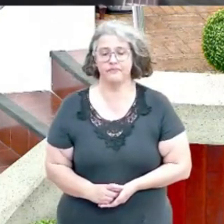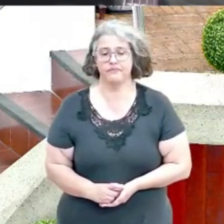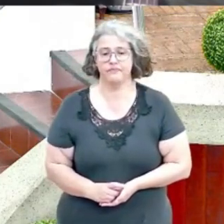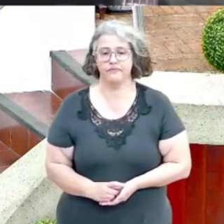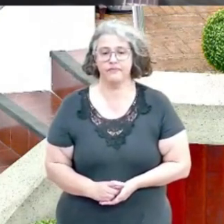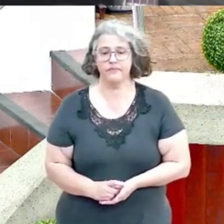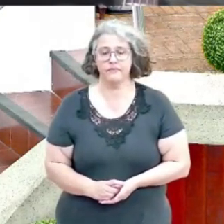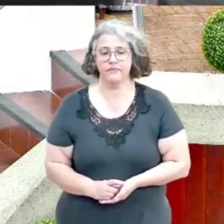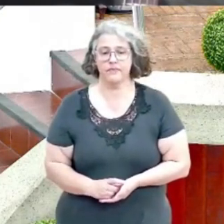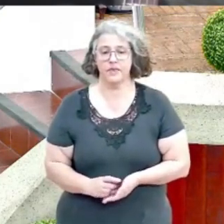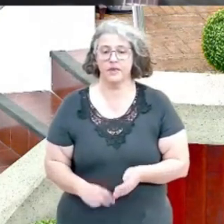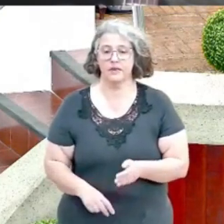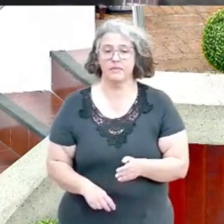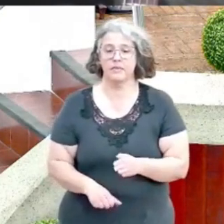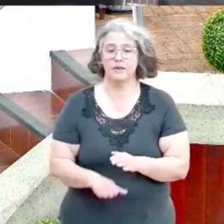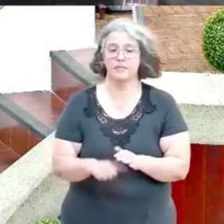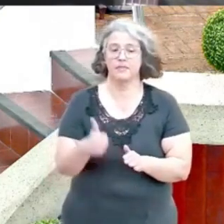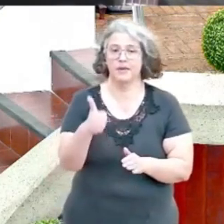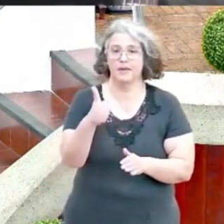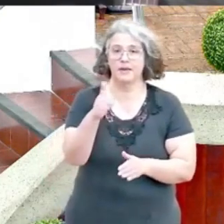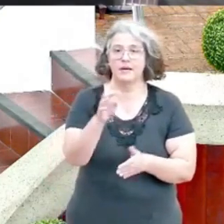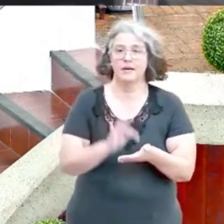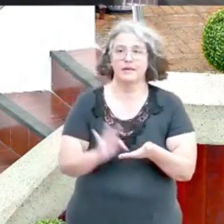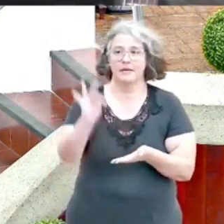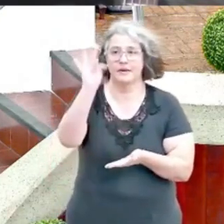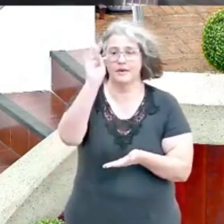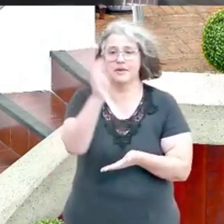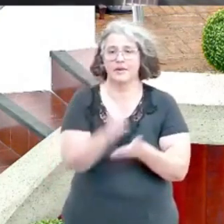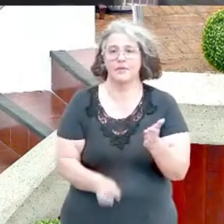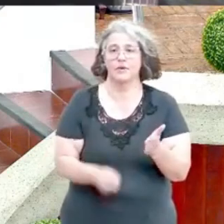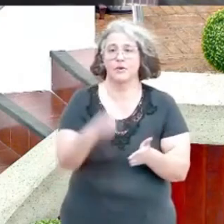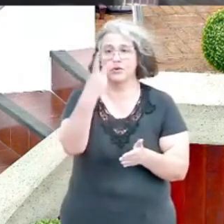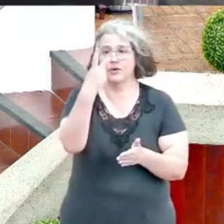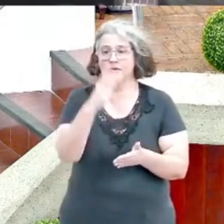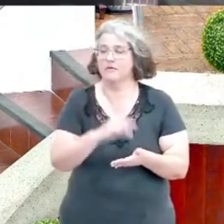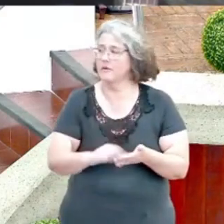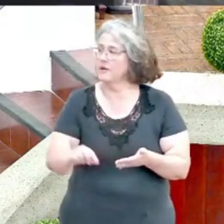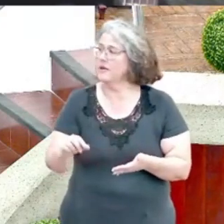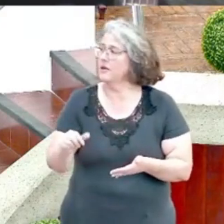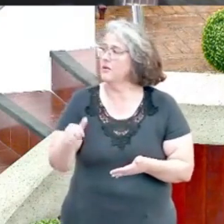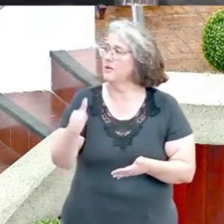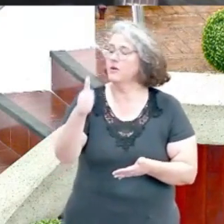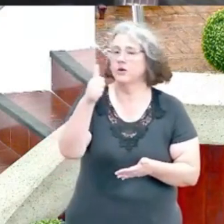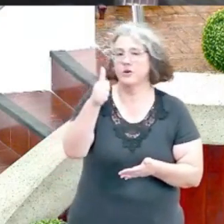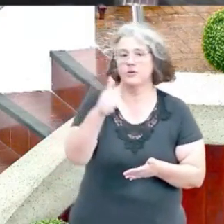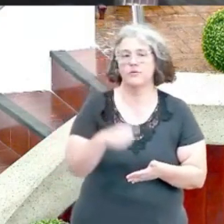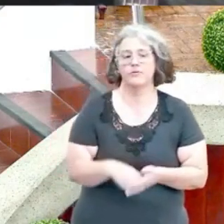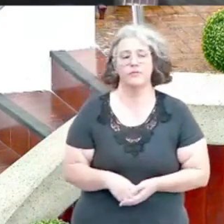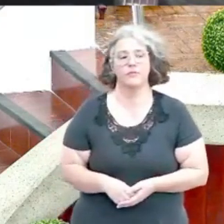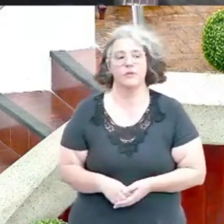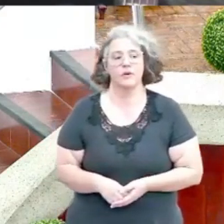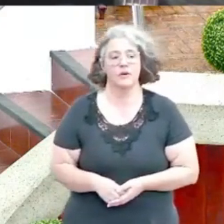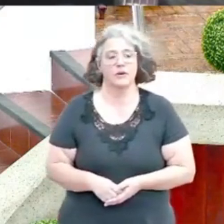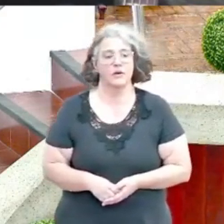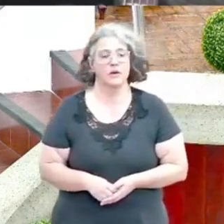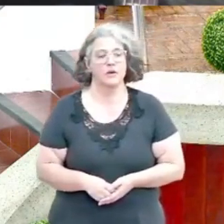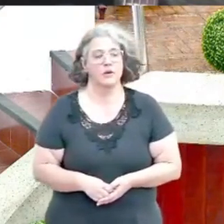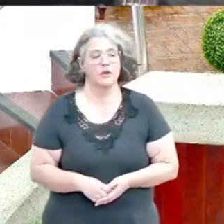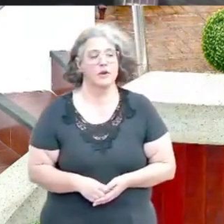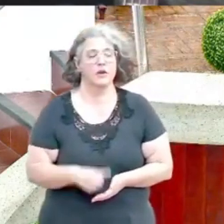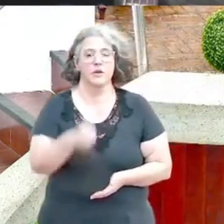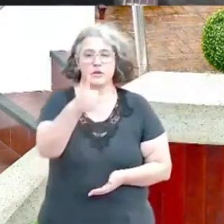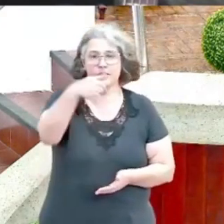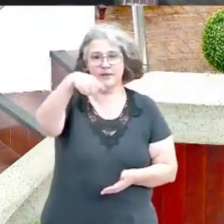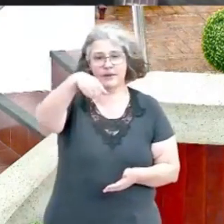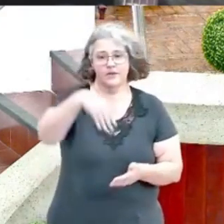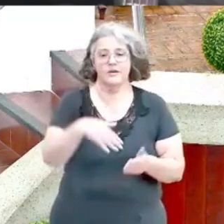Primeira epístola de Paulo aos Tessalonicenses, capítulo 2. A exposição desta noite será do verso